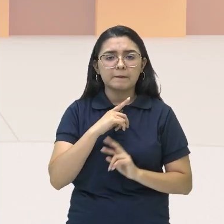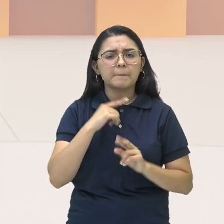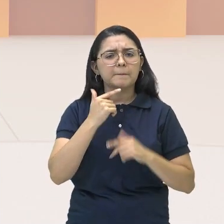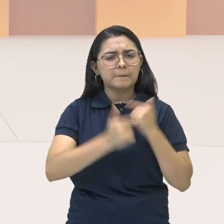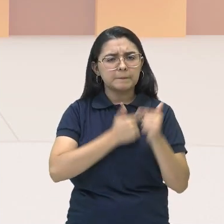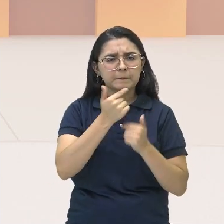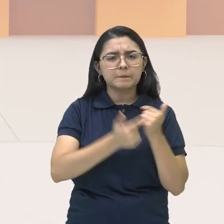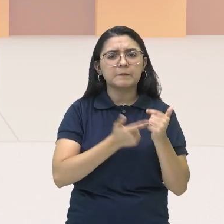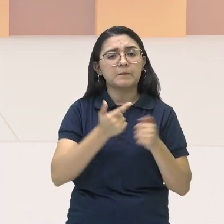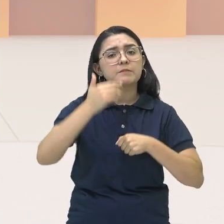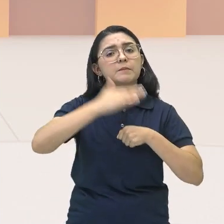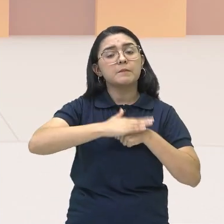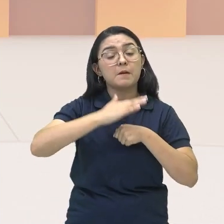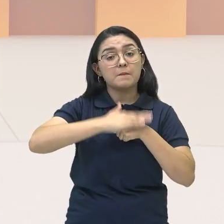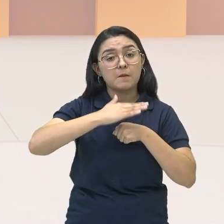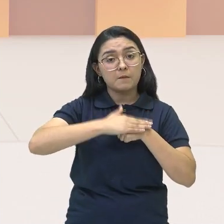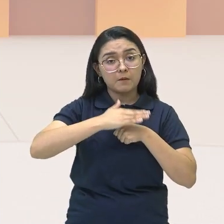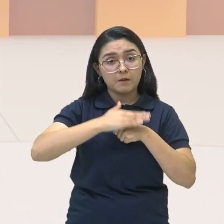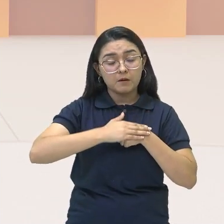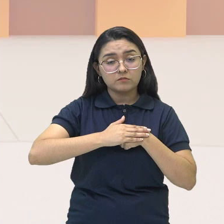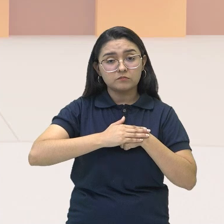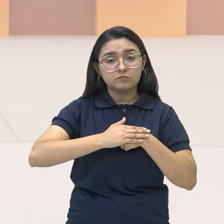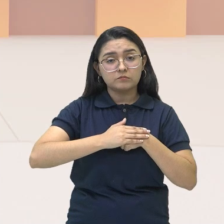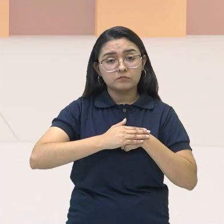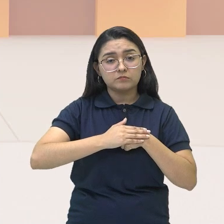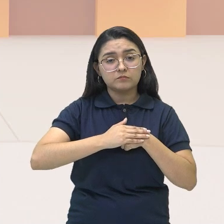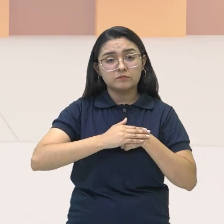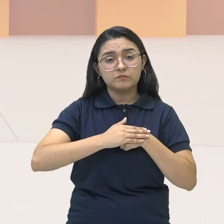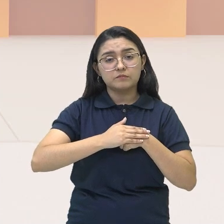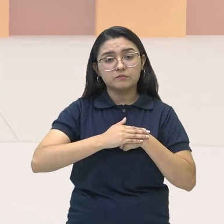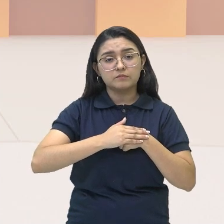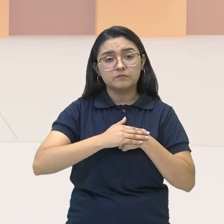trabalha muito para si mesmo, né? É um trabalho